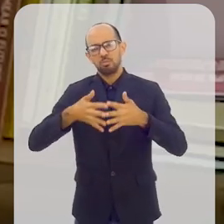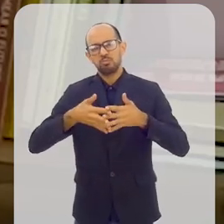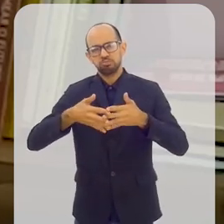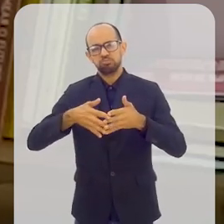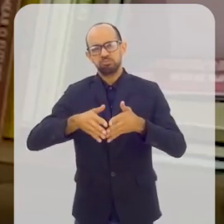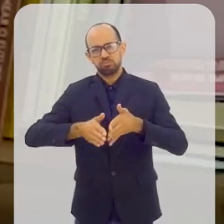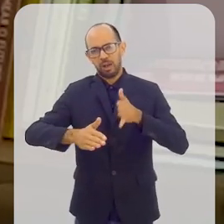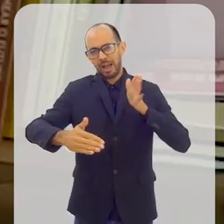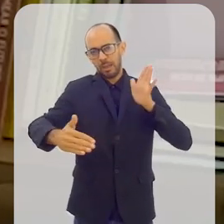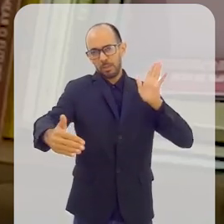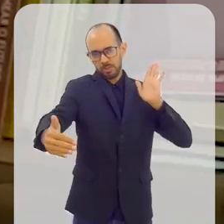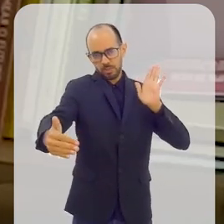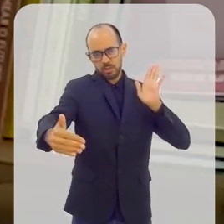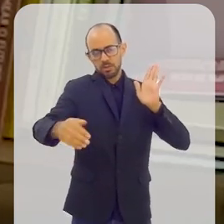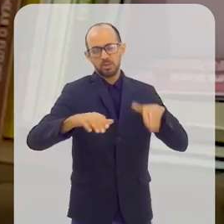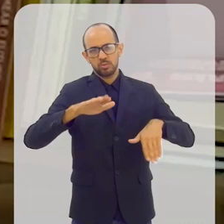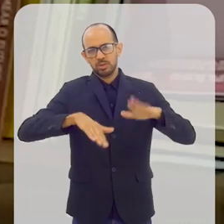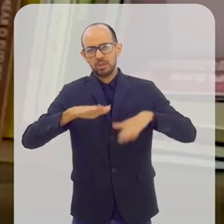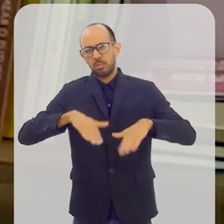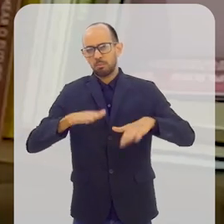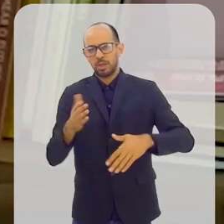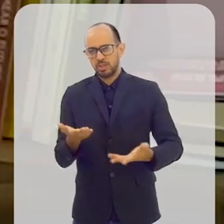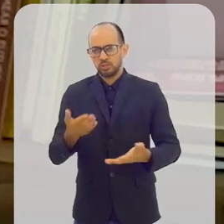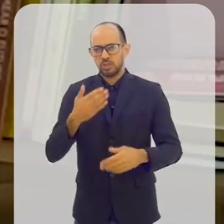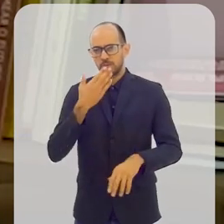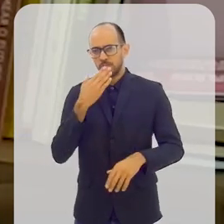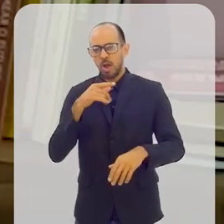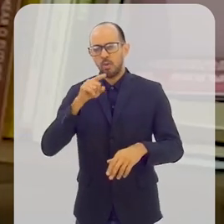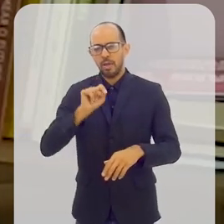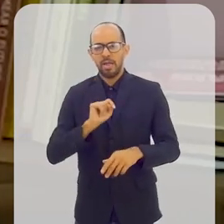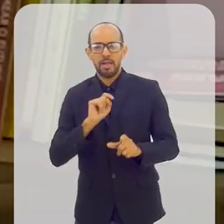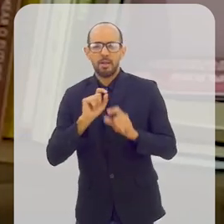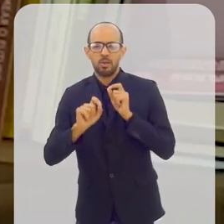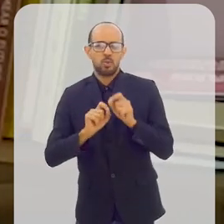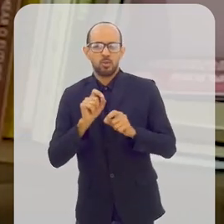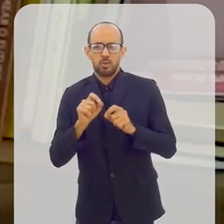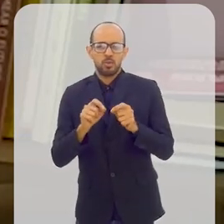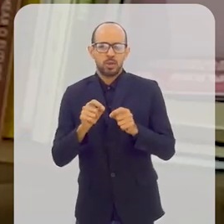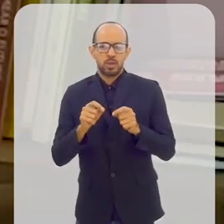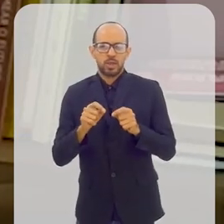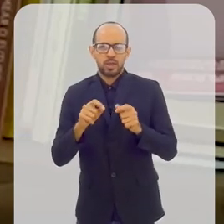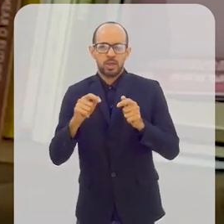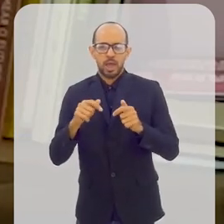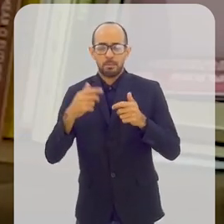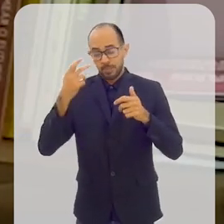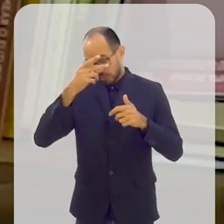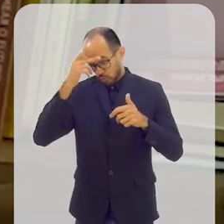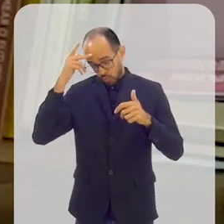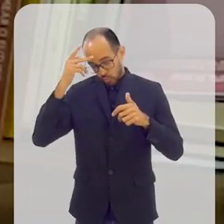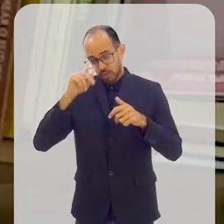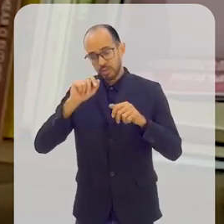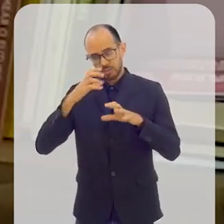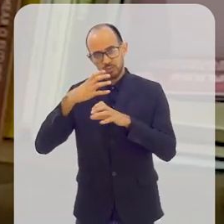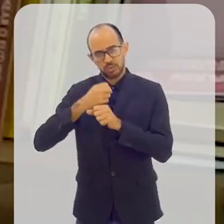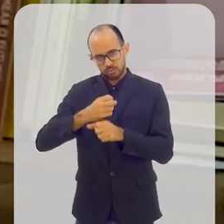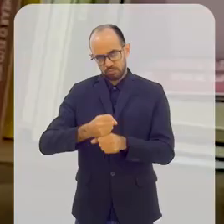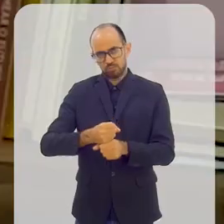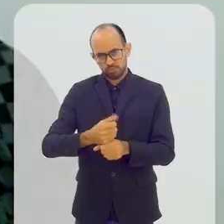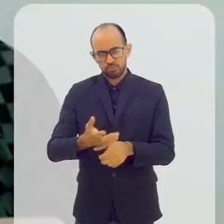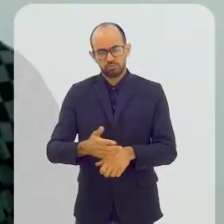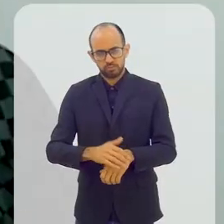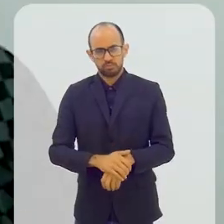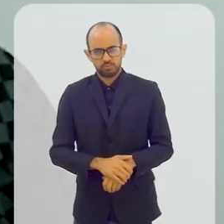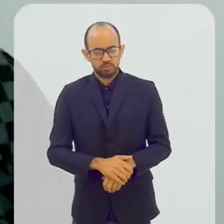resíduos. Então, depende qual ponto, qual é o ator que está se fazendo essa